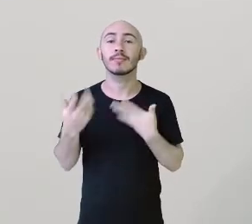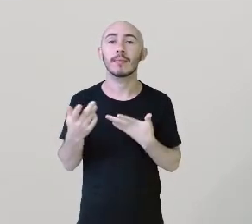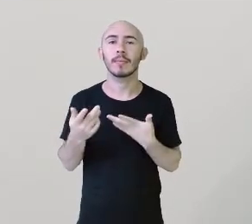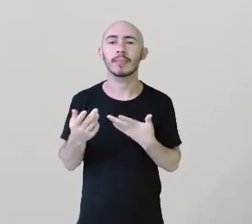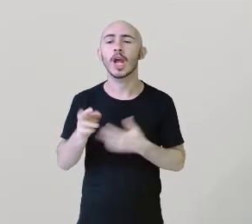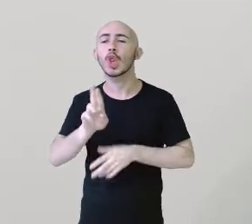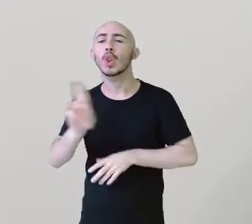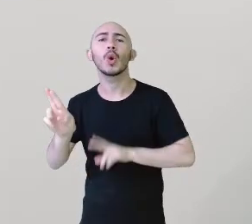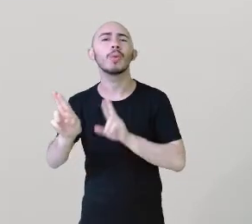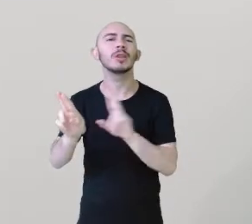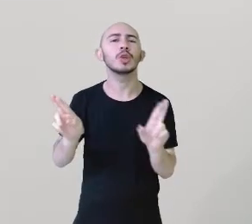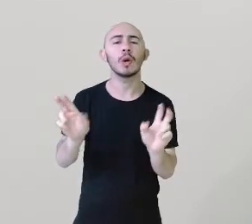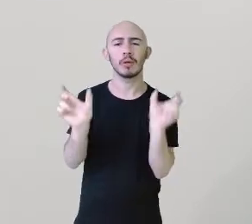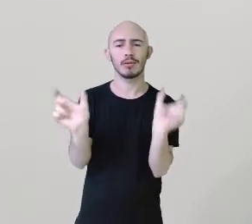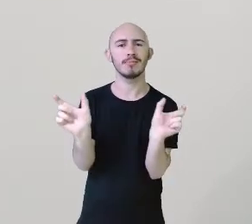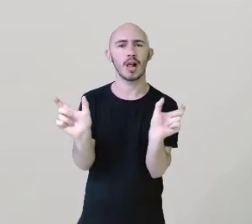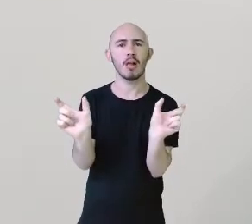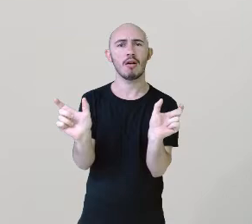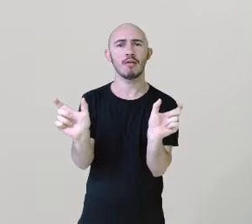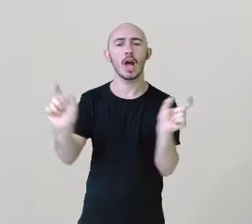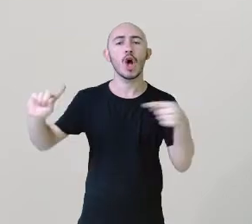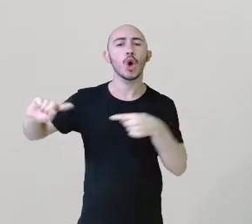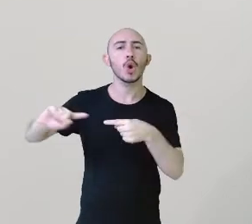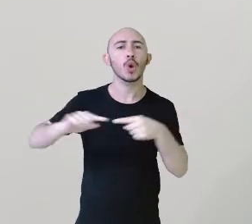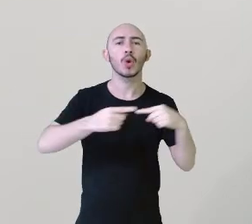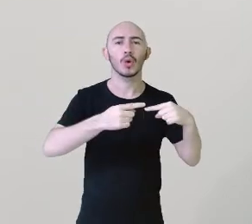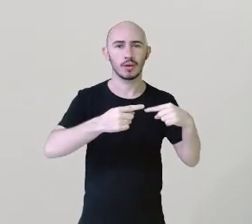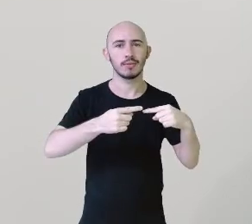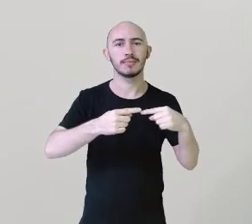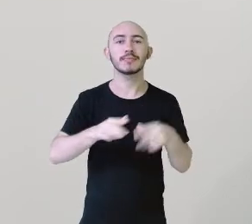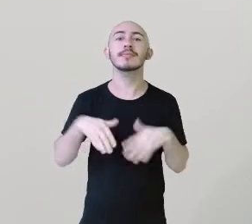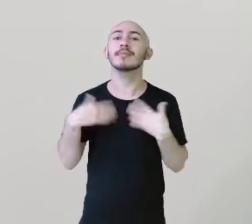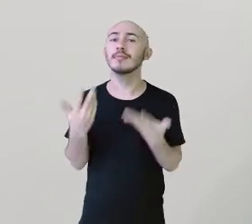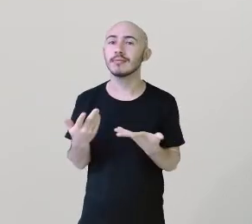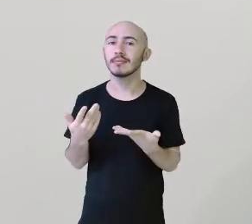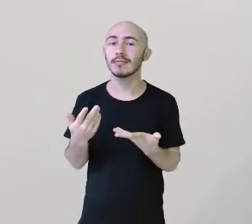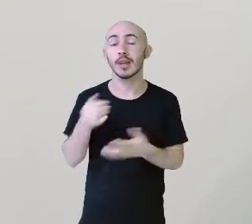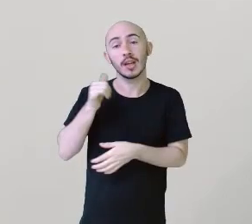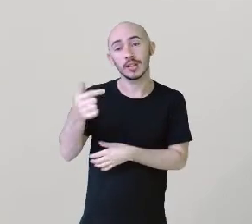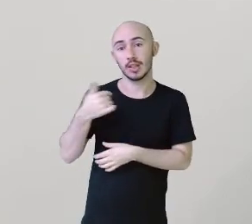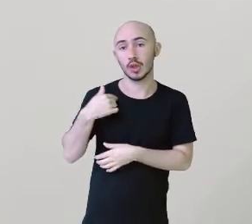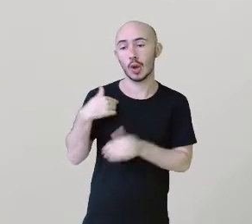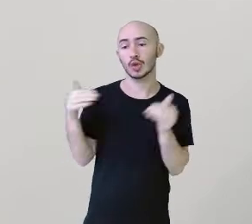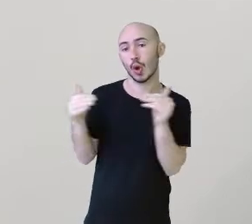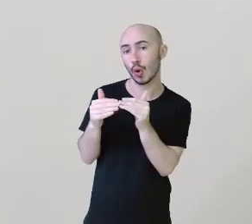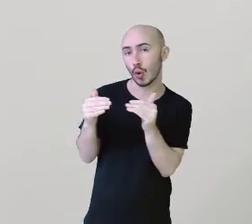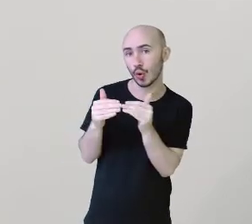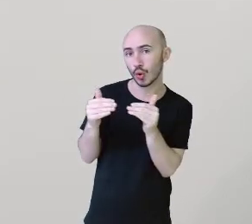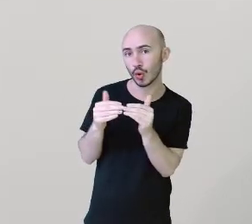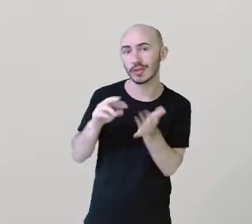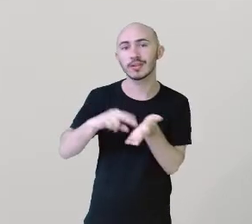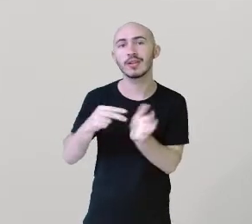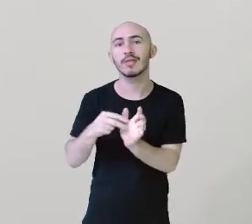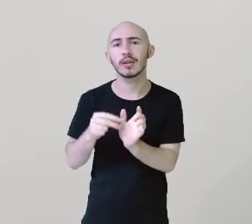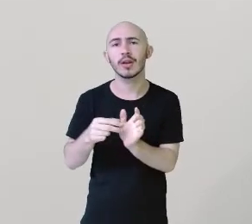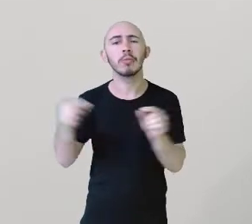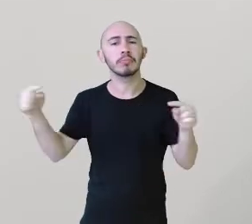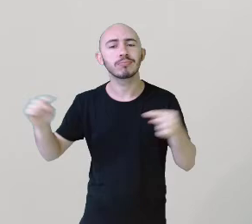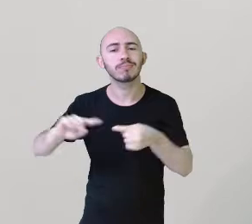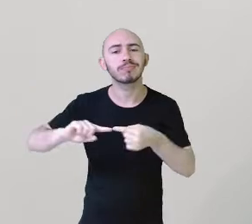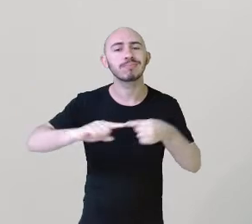concordância nominal. Concordar. Quando a gente concorda com alguma coisa, é que a gente está em consonância.